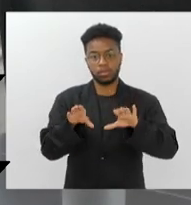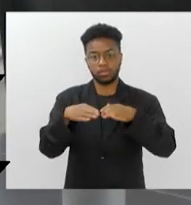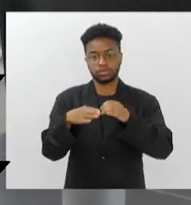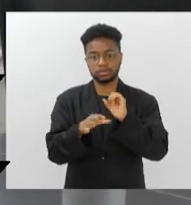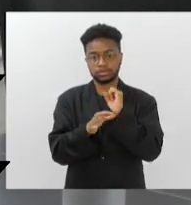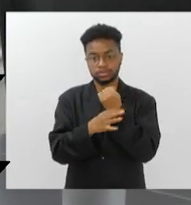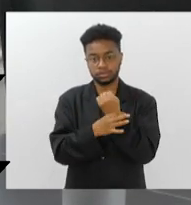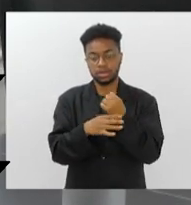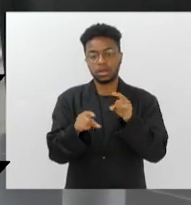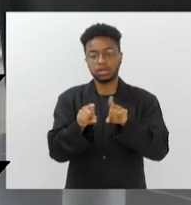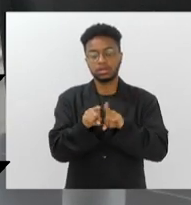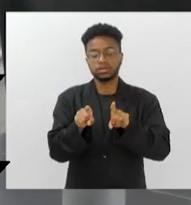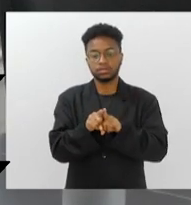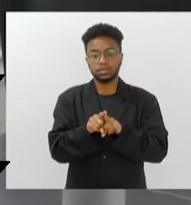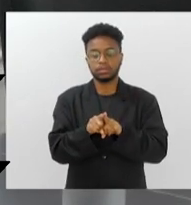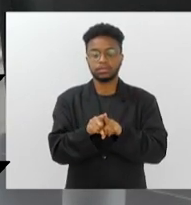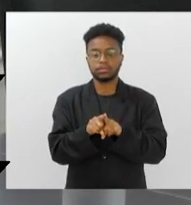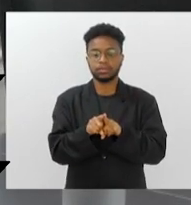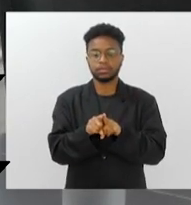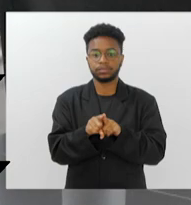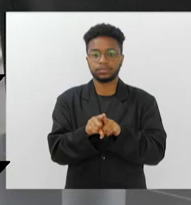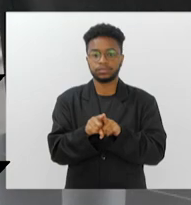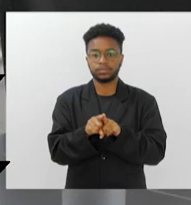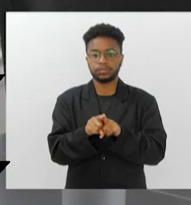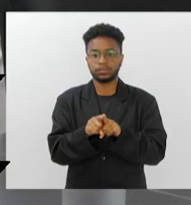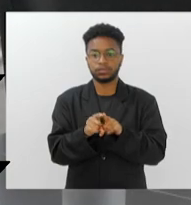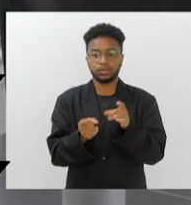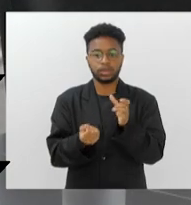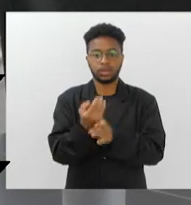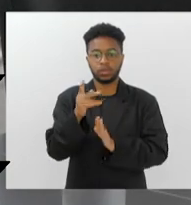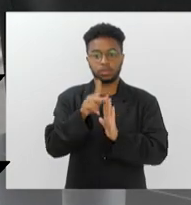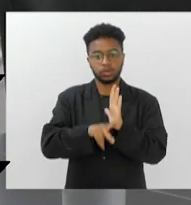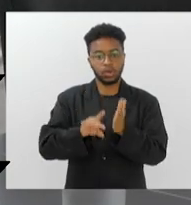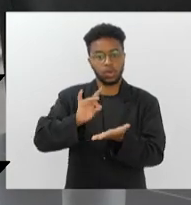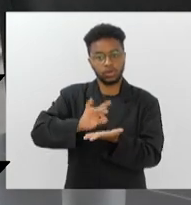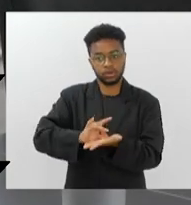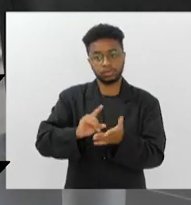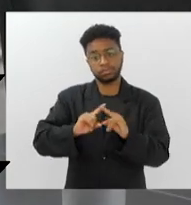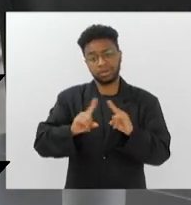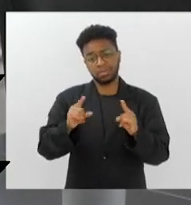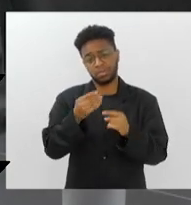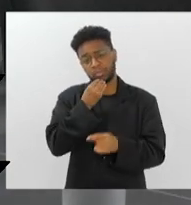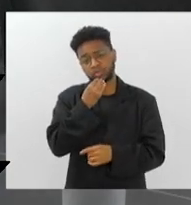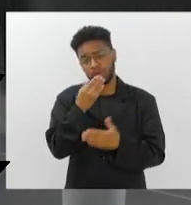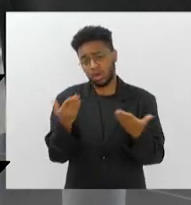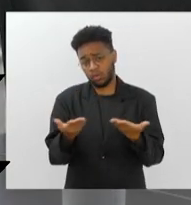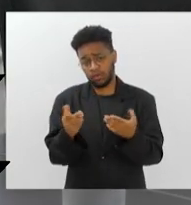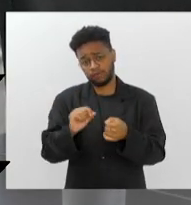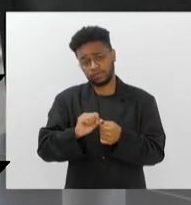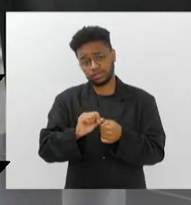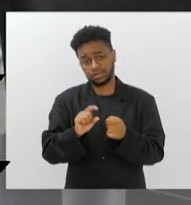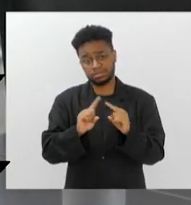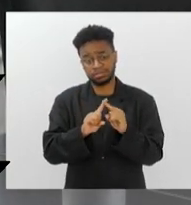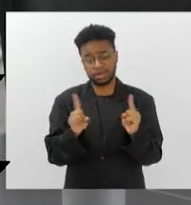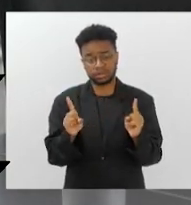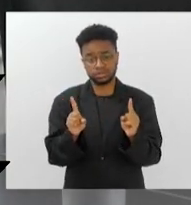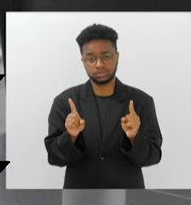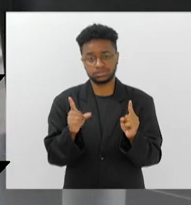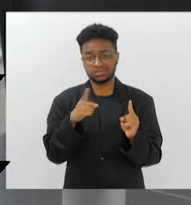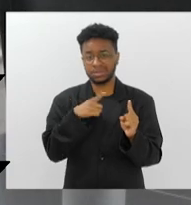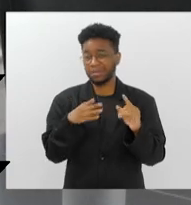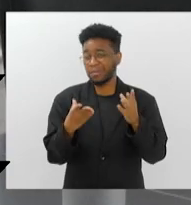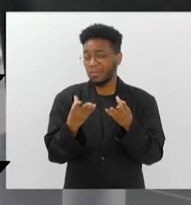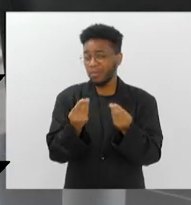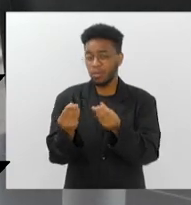e restituindo o projeto original a gente podia até fazer agora isso mas mas são muitas